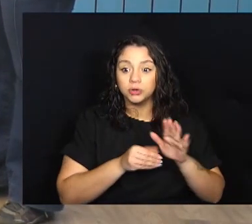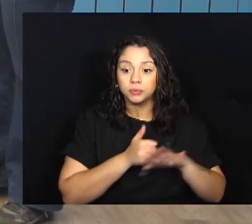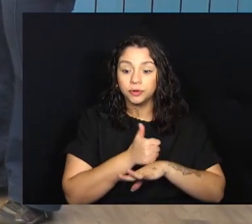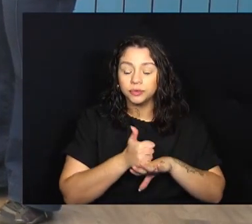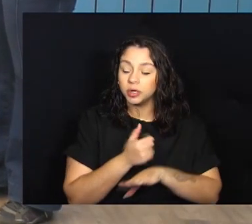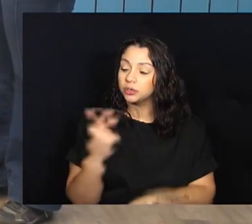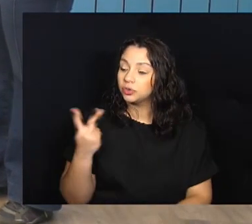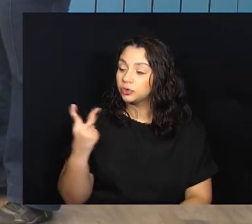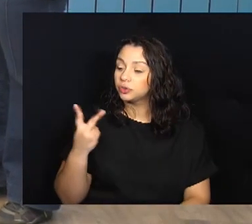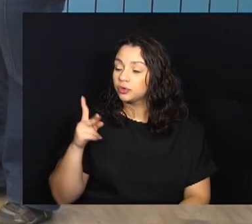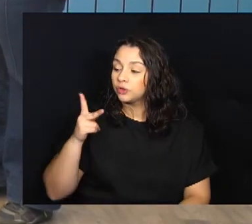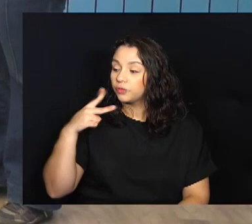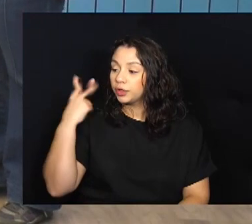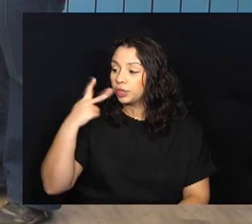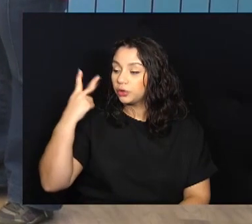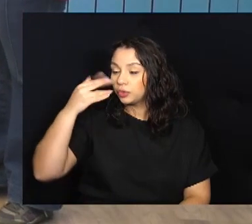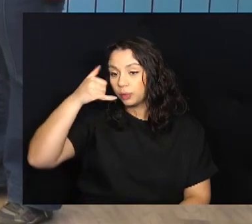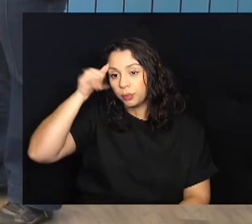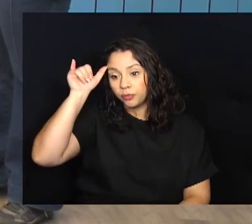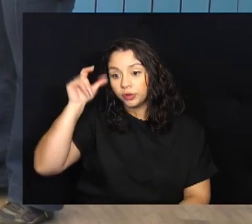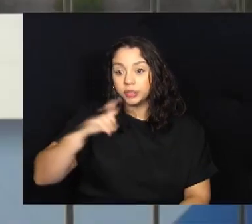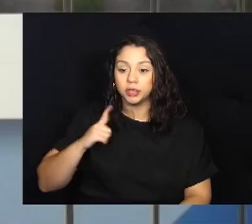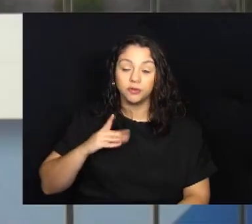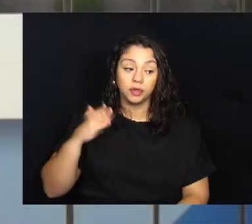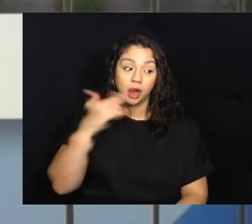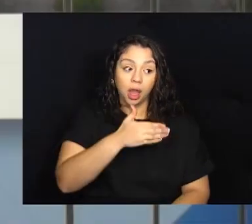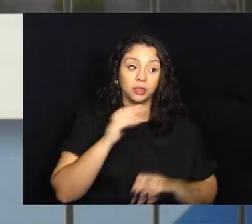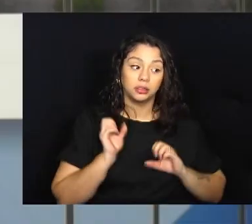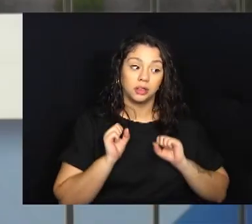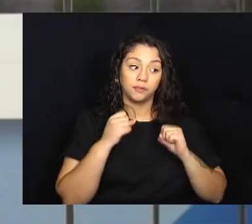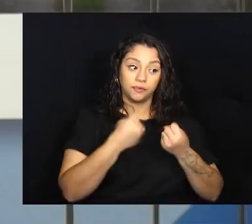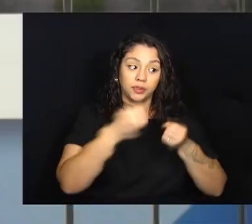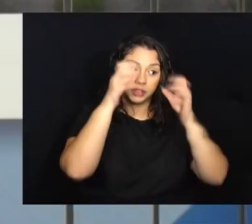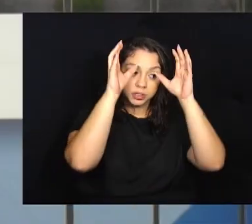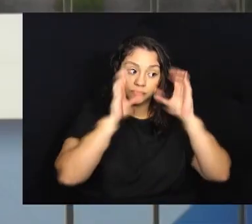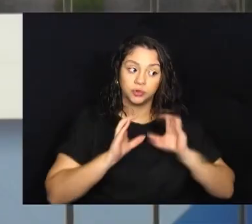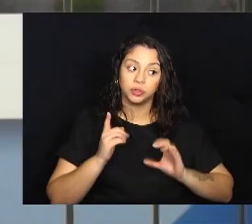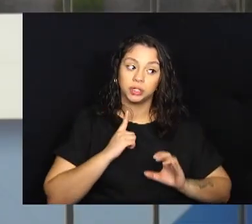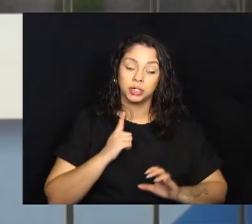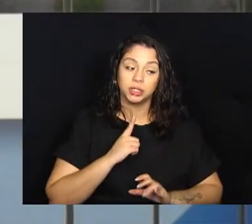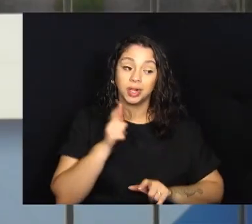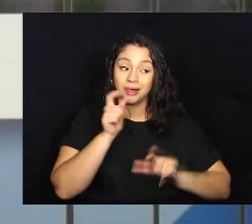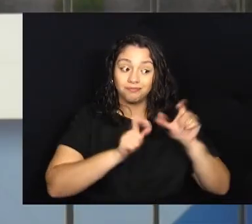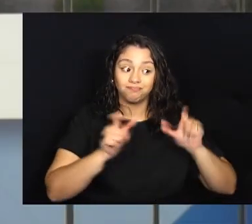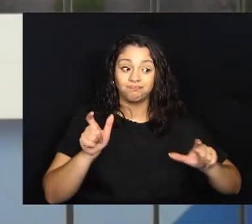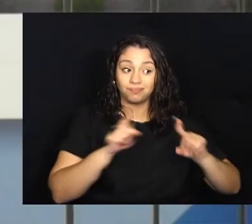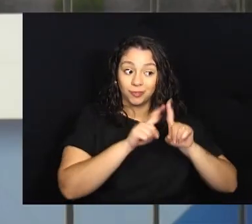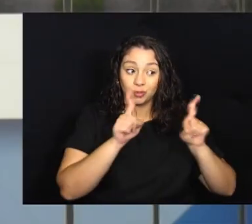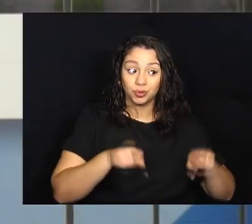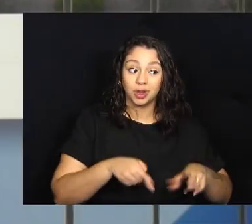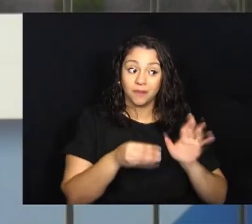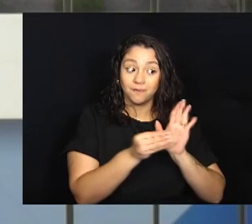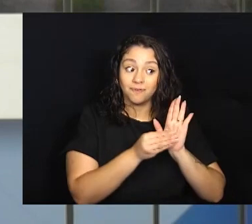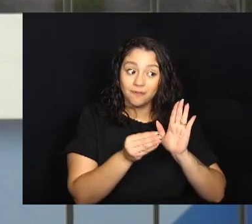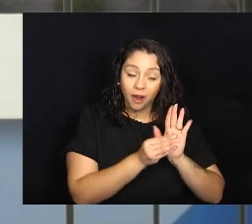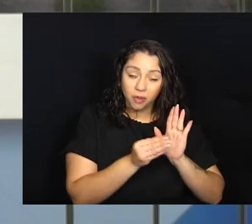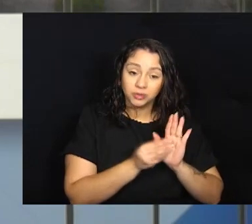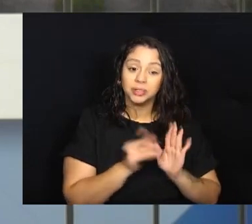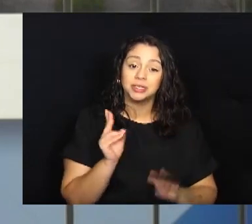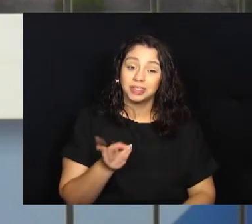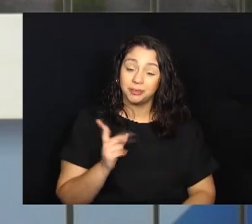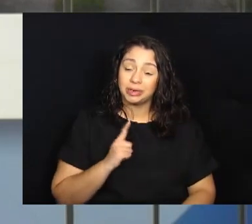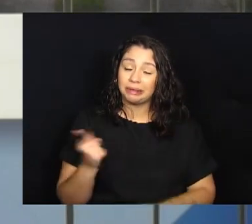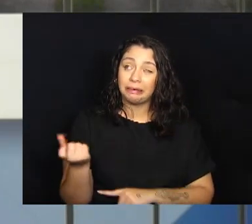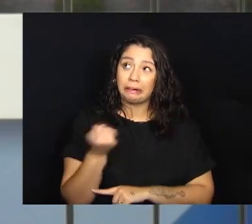Búfalo estivemos, tanto na Defesa Civil, que também está com quadro defasado, a Defesa Civil, que é, assim, toda vez que tem uma